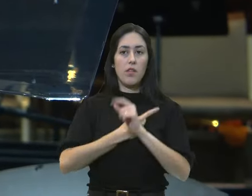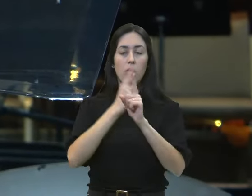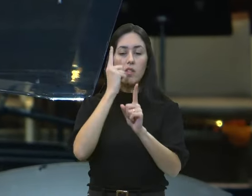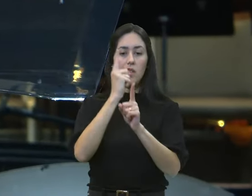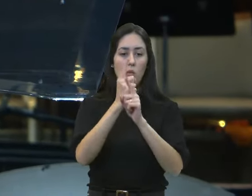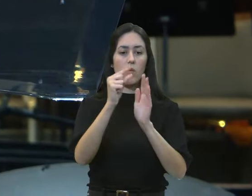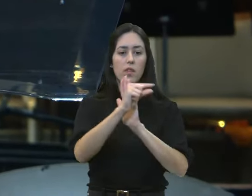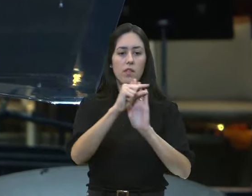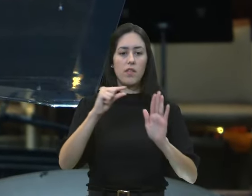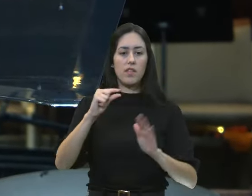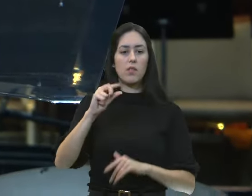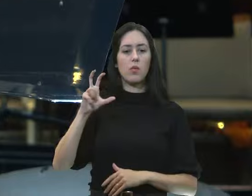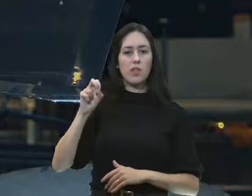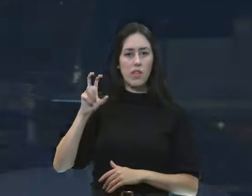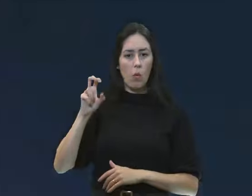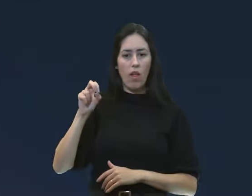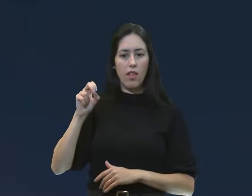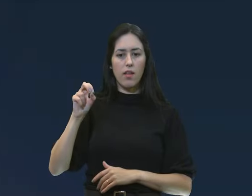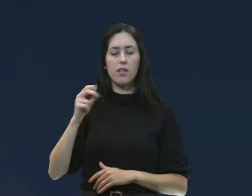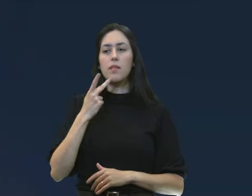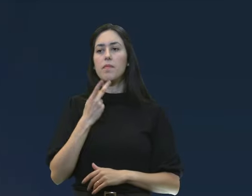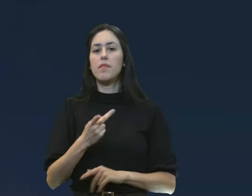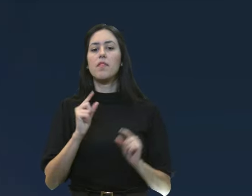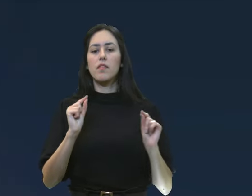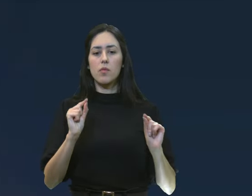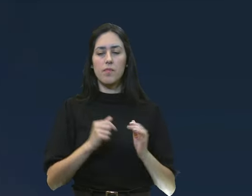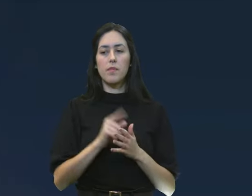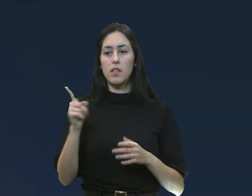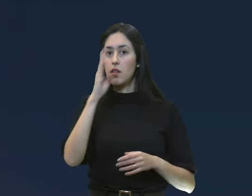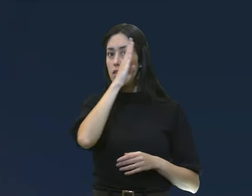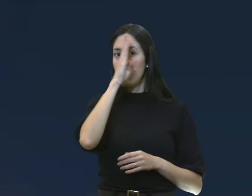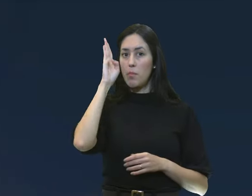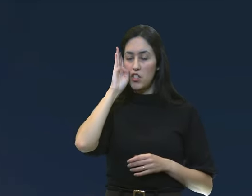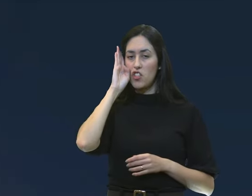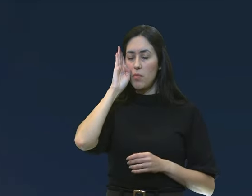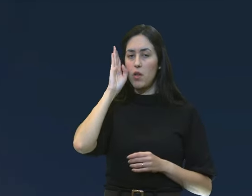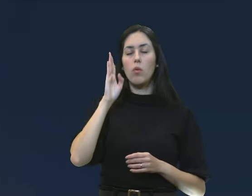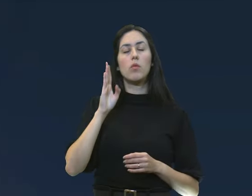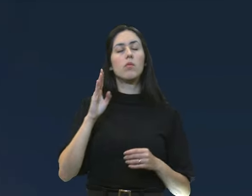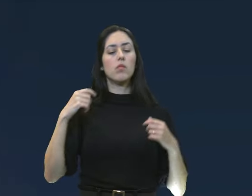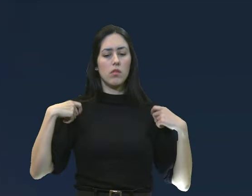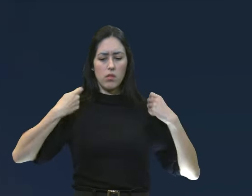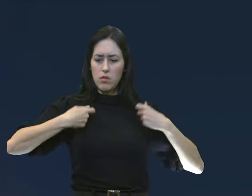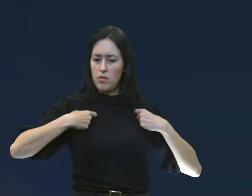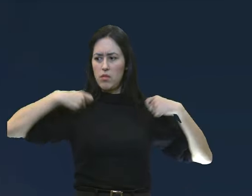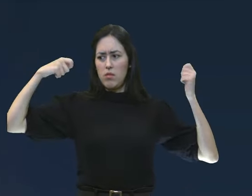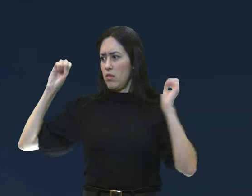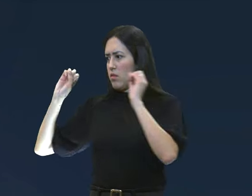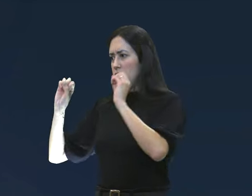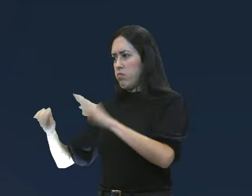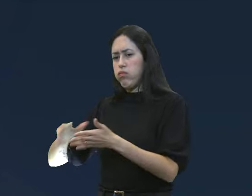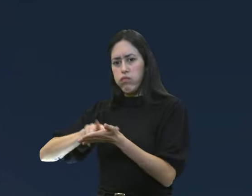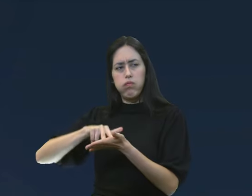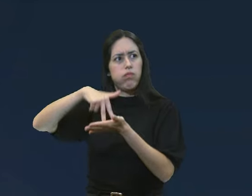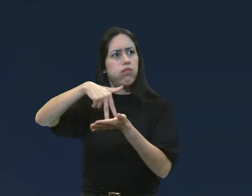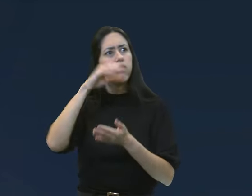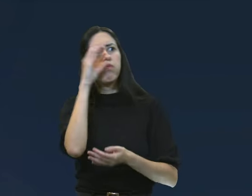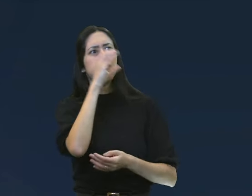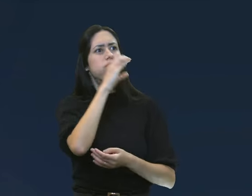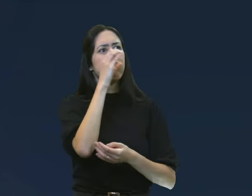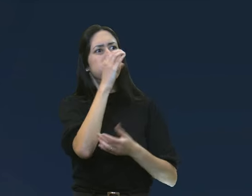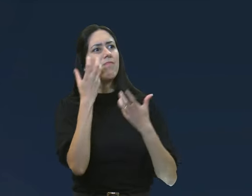50: lançando sua capa para o lado, de um salto, pôs-se de pé e